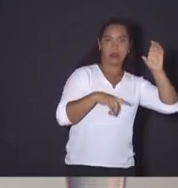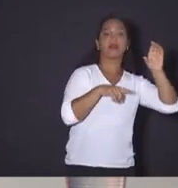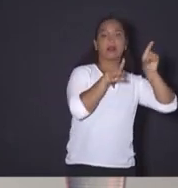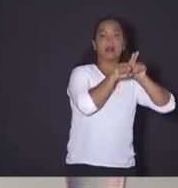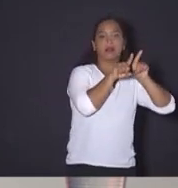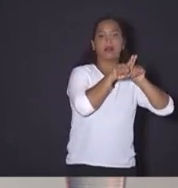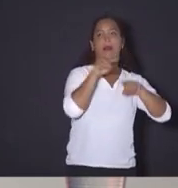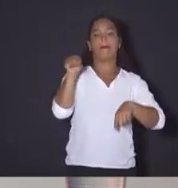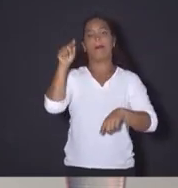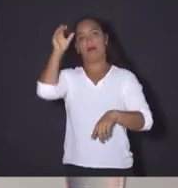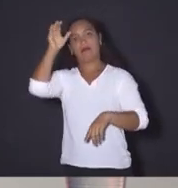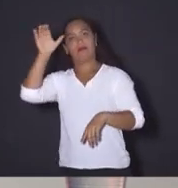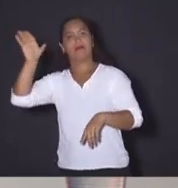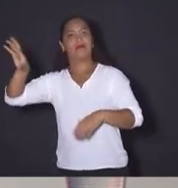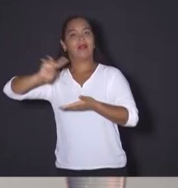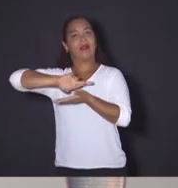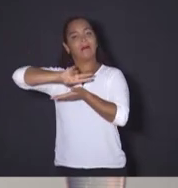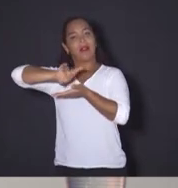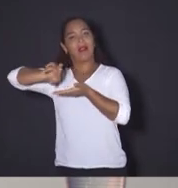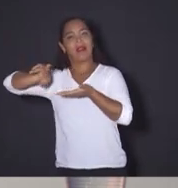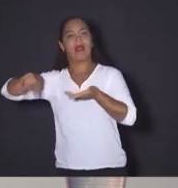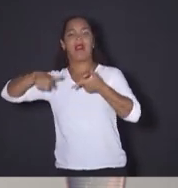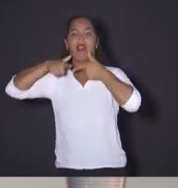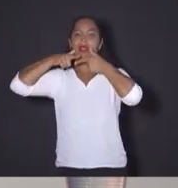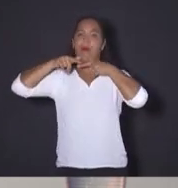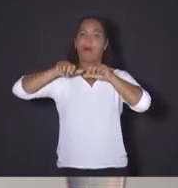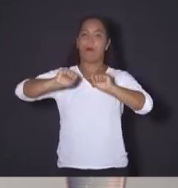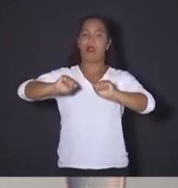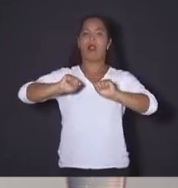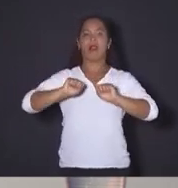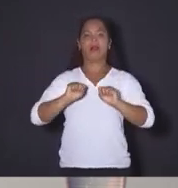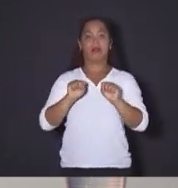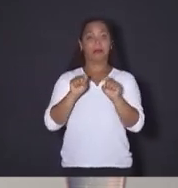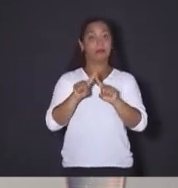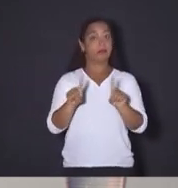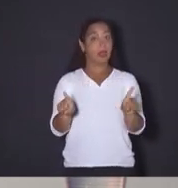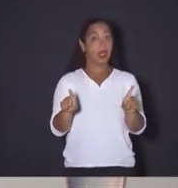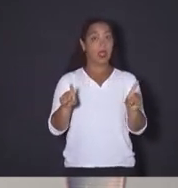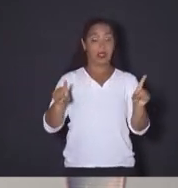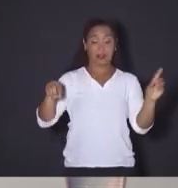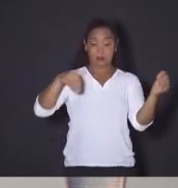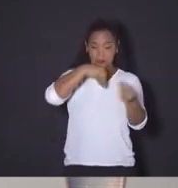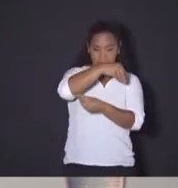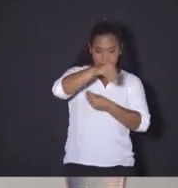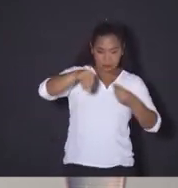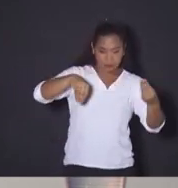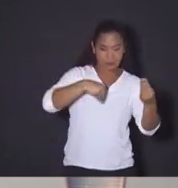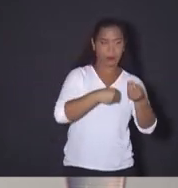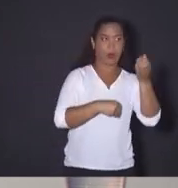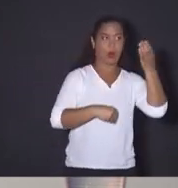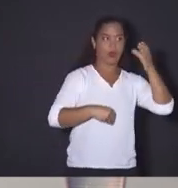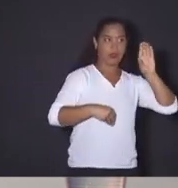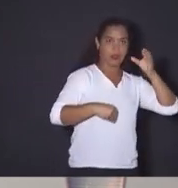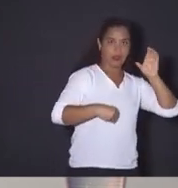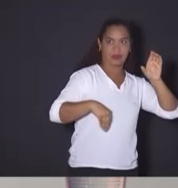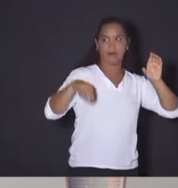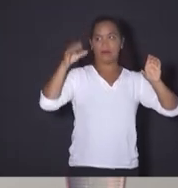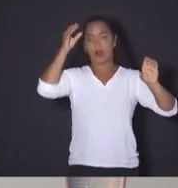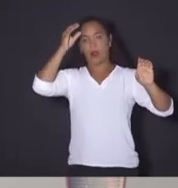nem os processos formativos mais amplos mas então nessa articulação de conhecimentos científicos e culturais